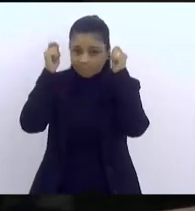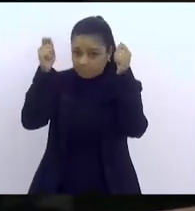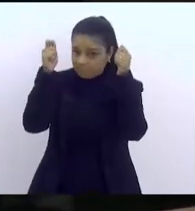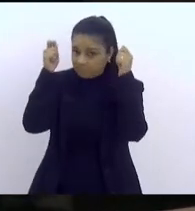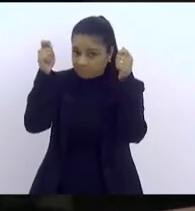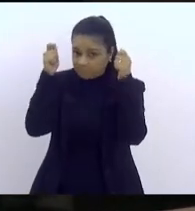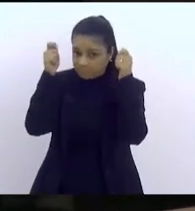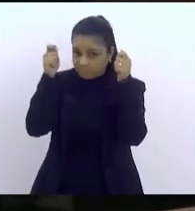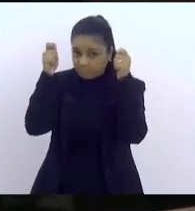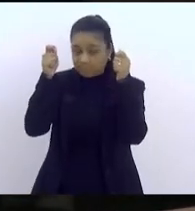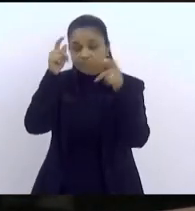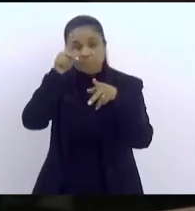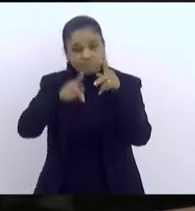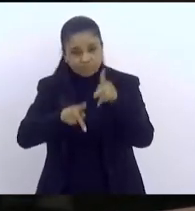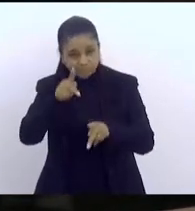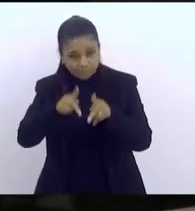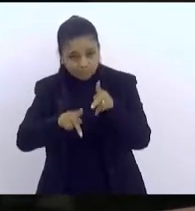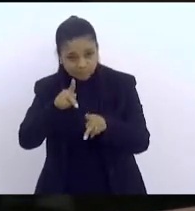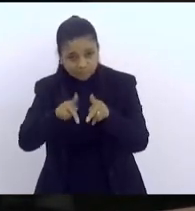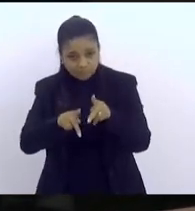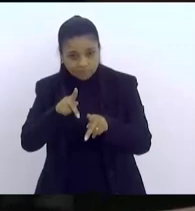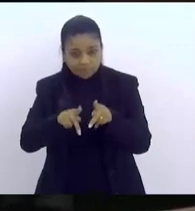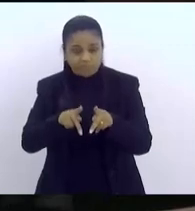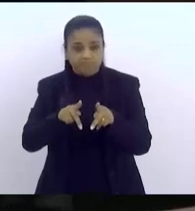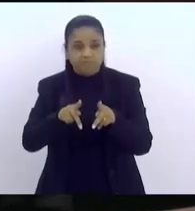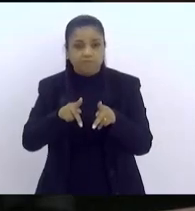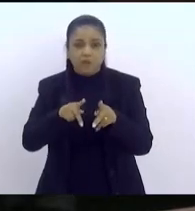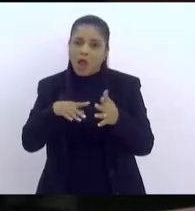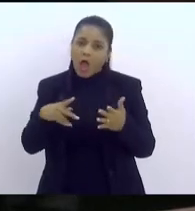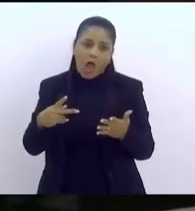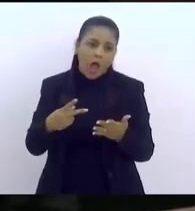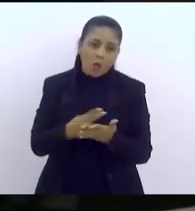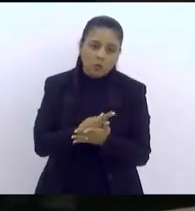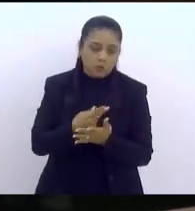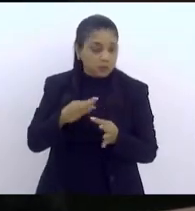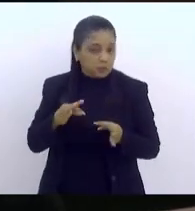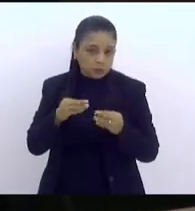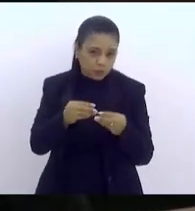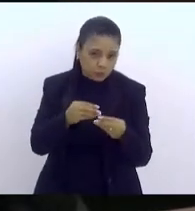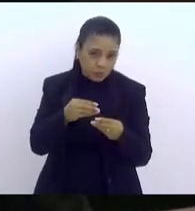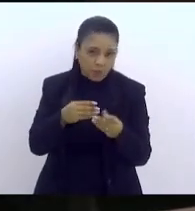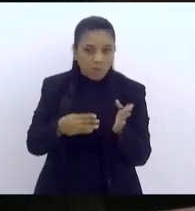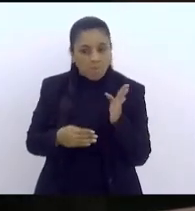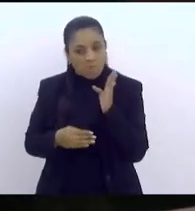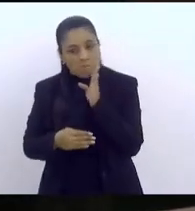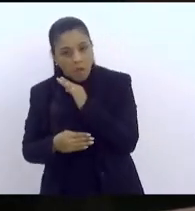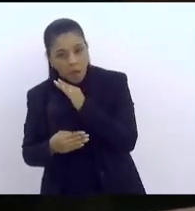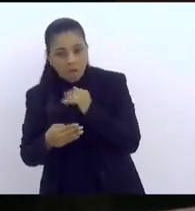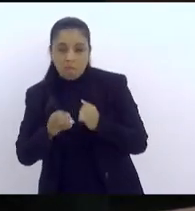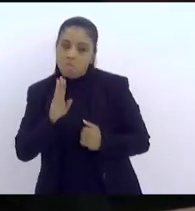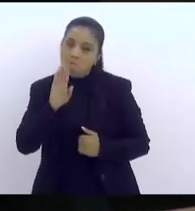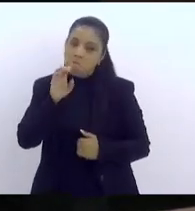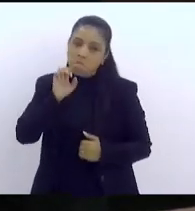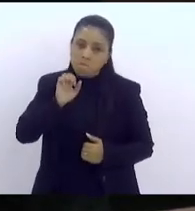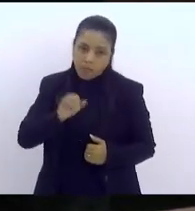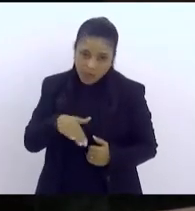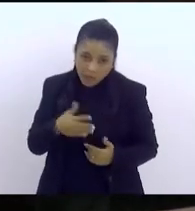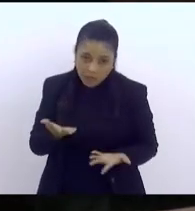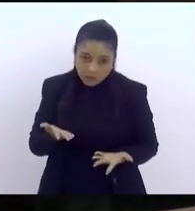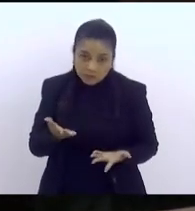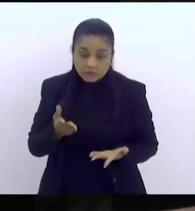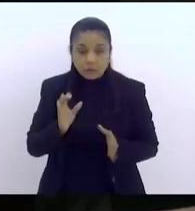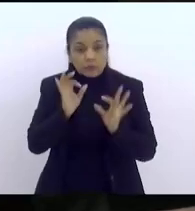manifestações populares, acontece de tudo para o bem e para o mal, né? Acontece de tudo para o bem e para o mal. O